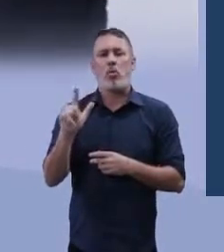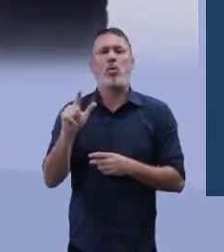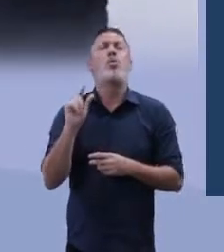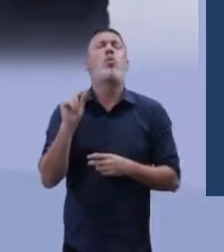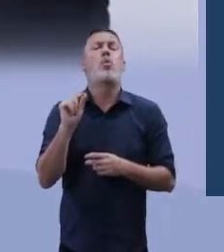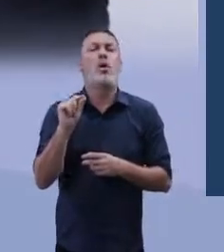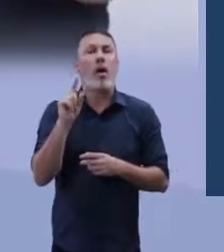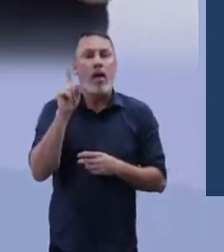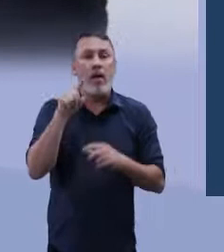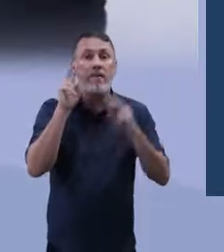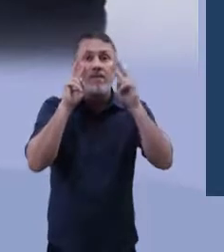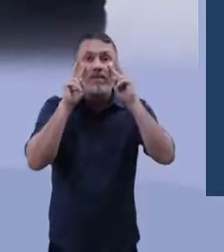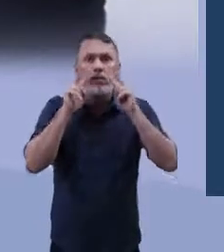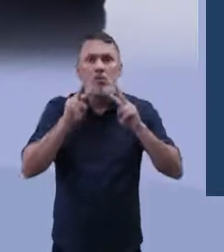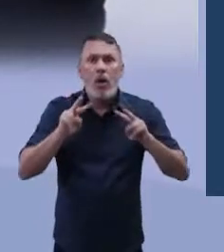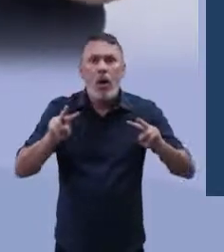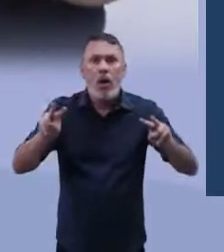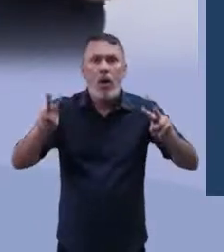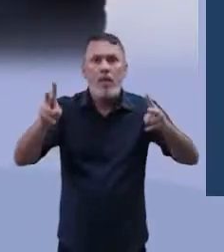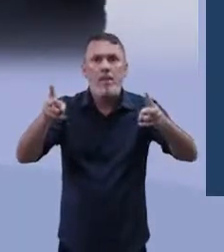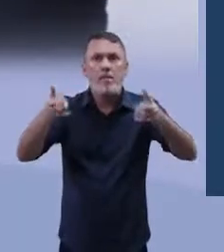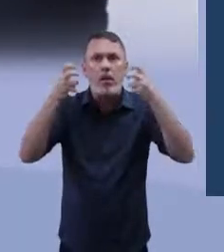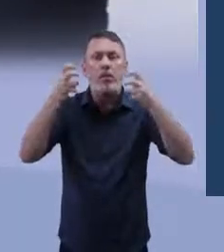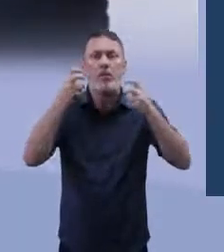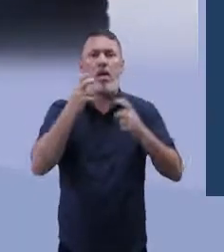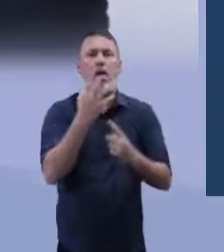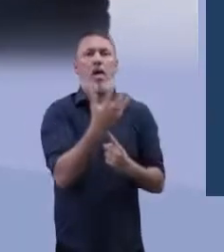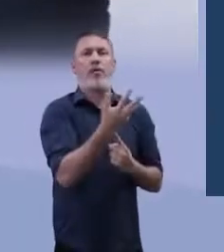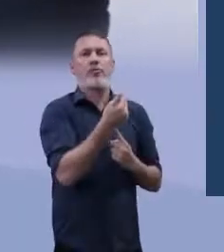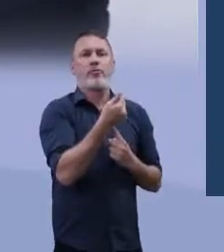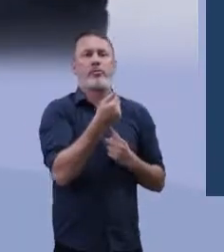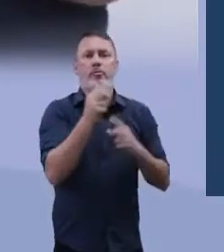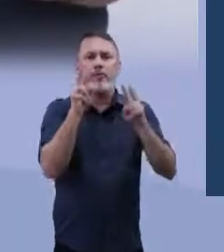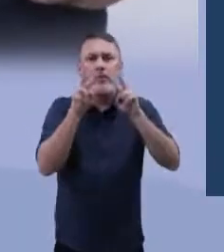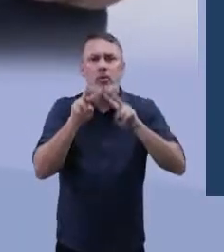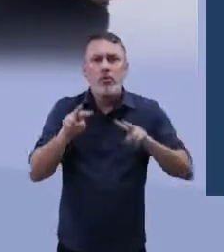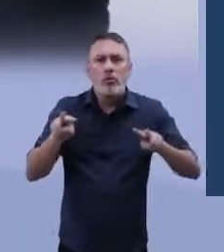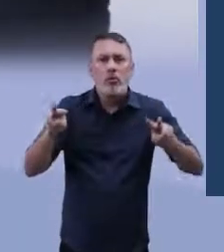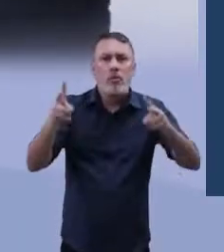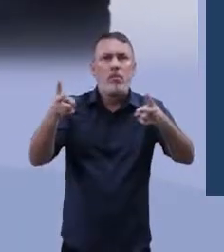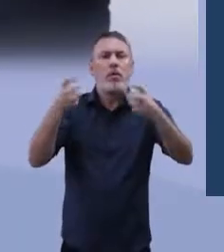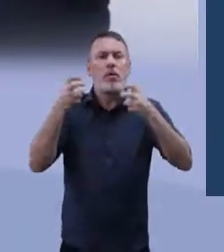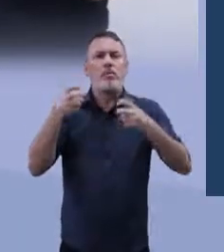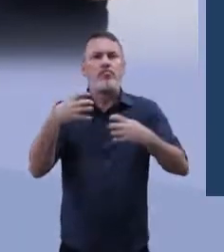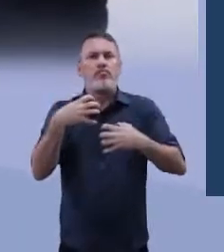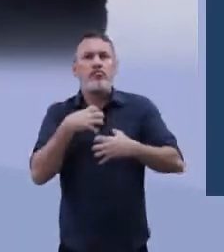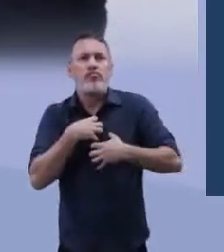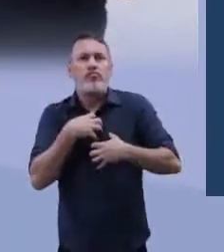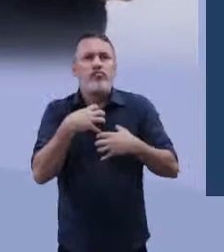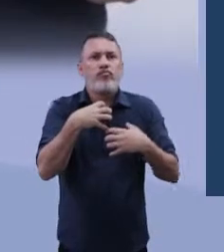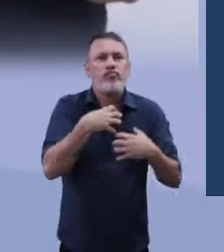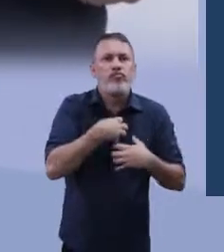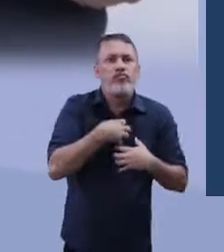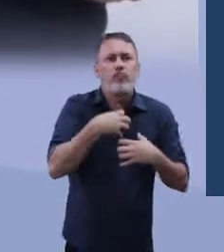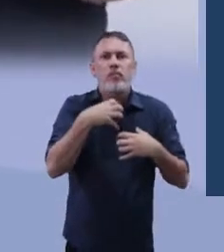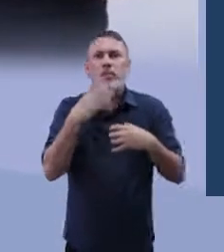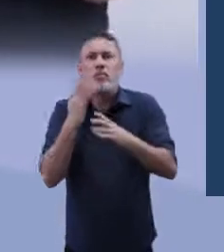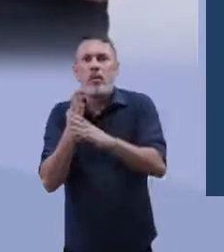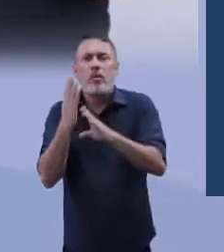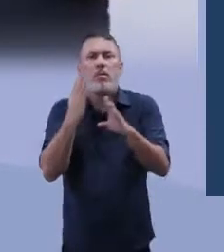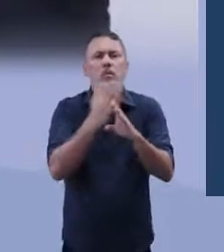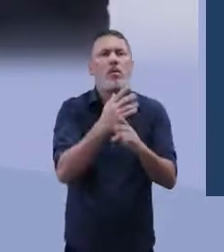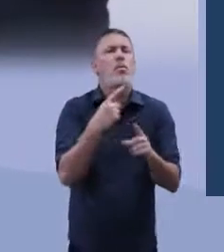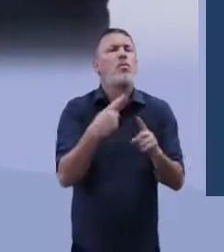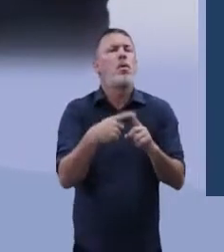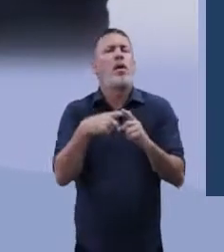observa a partir do visual. São as sensações visuais e as sensações de imprecisão.